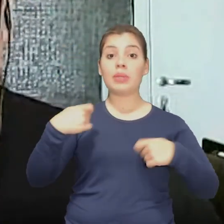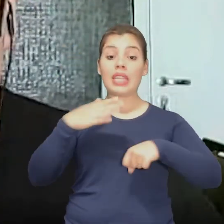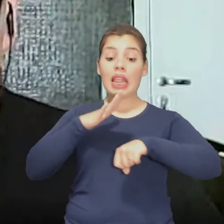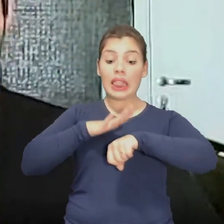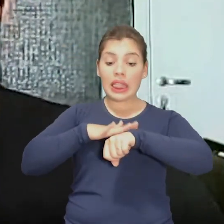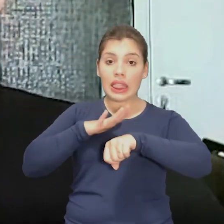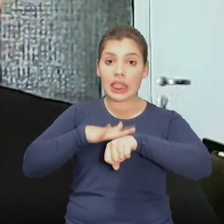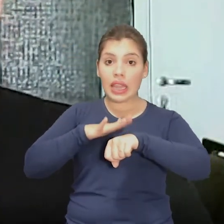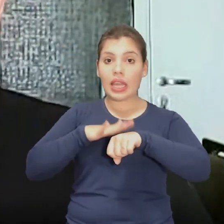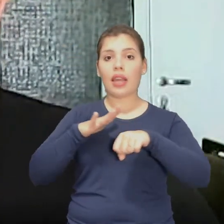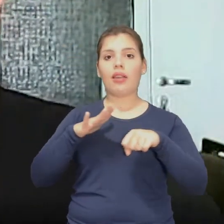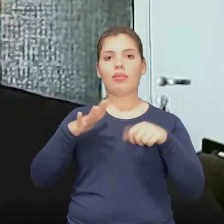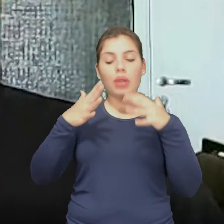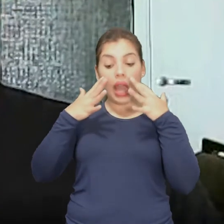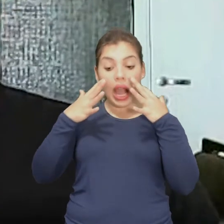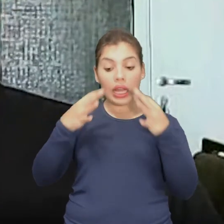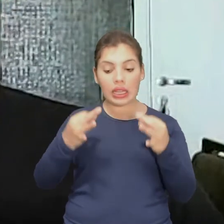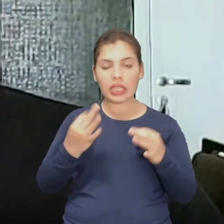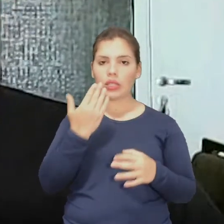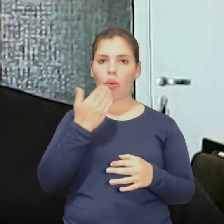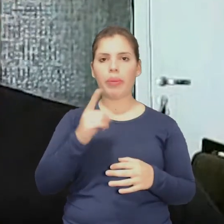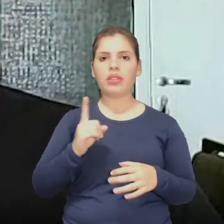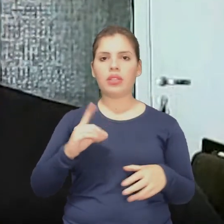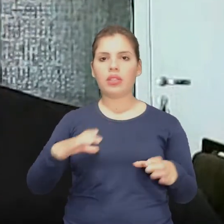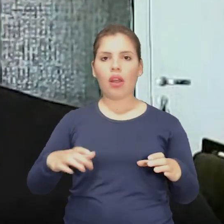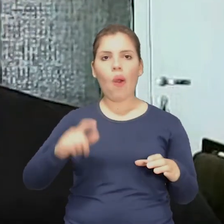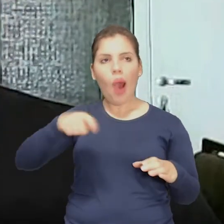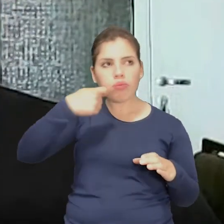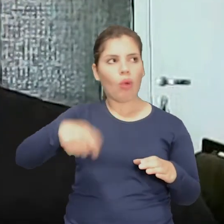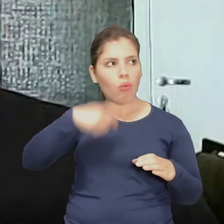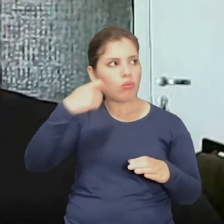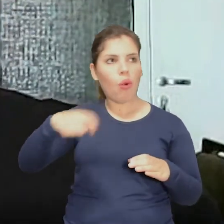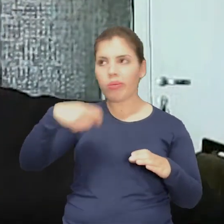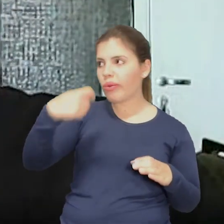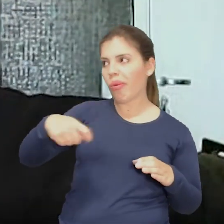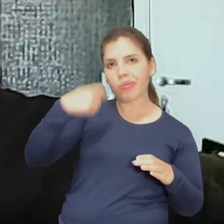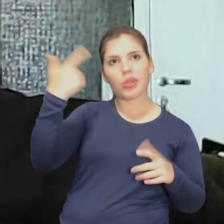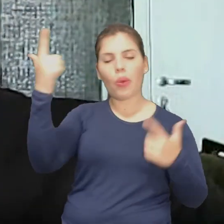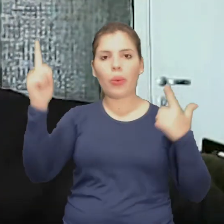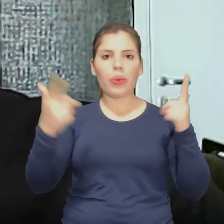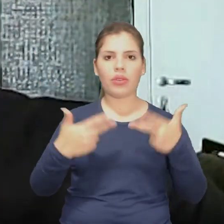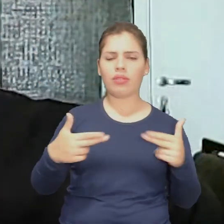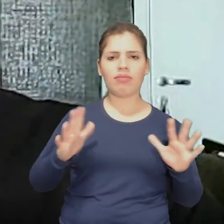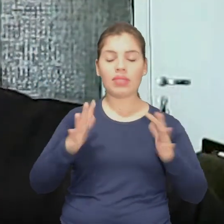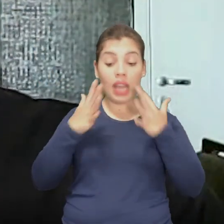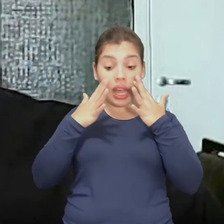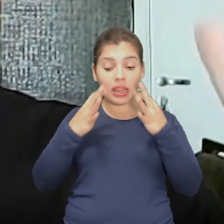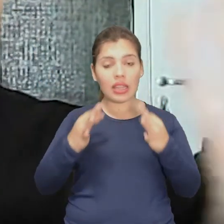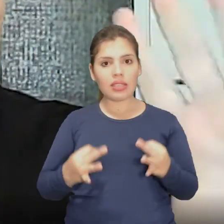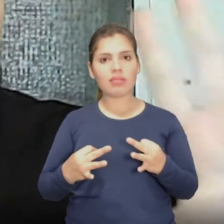o tempo para se alimentar e realmente não engolir, né, só a comida.